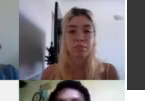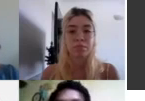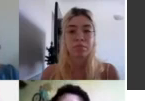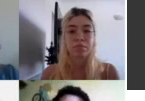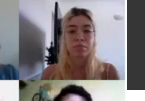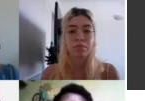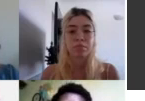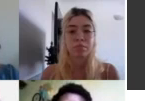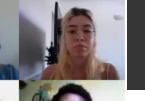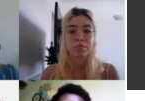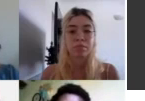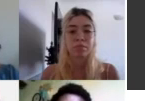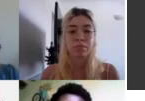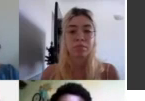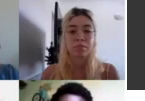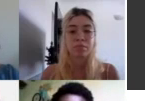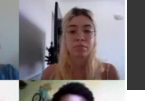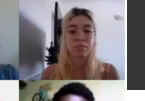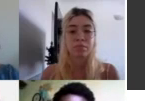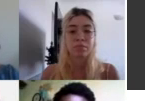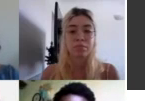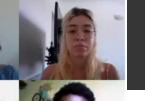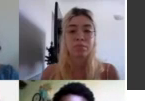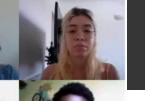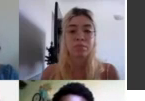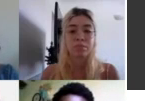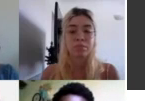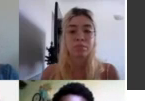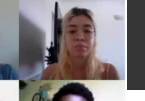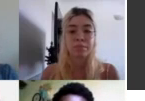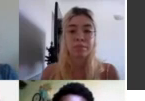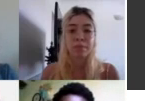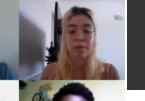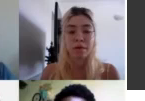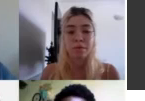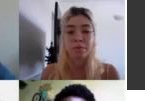e participação em atividades formativas no âmbito da coordenação institucional.